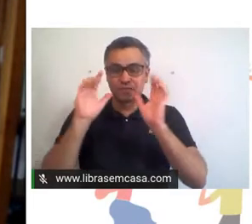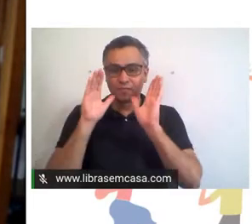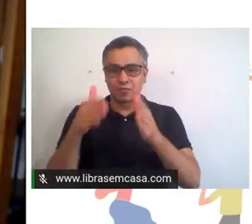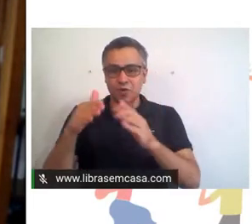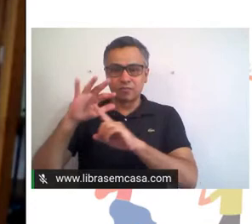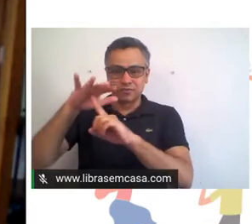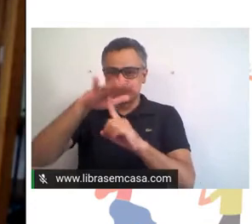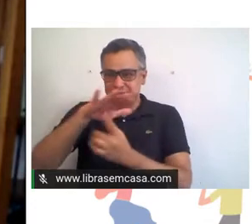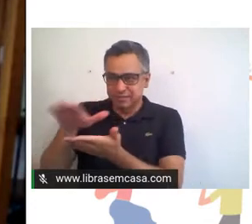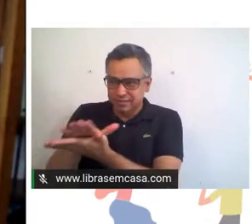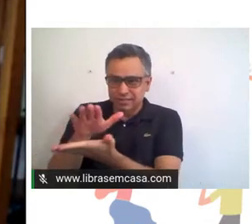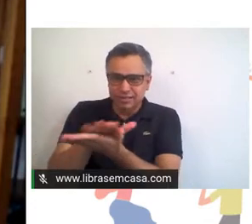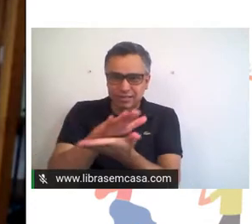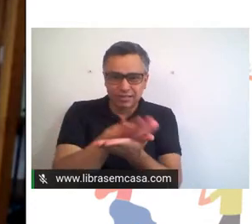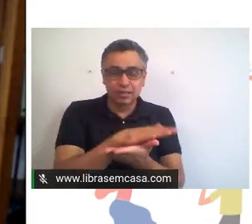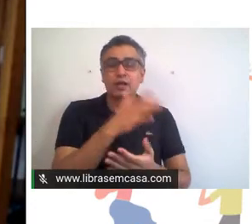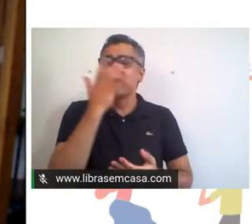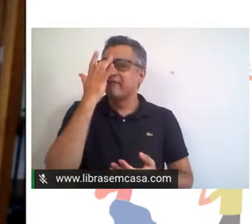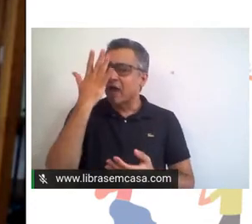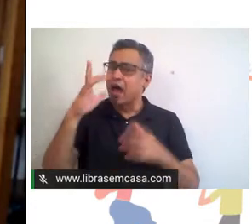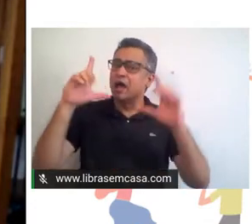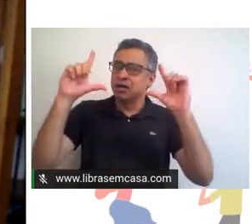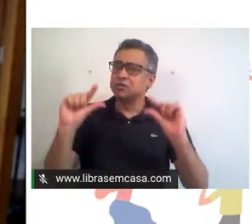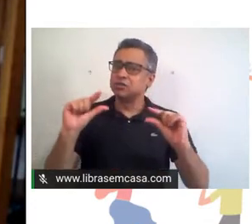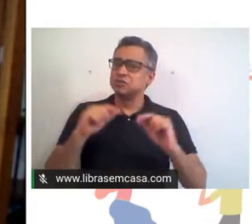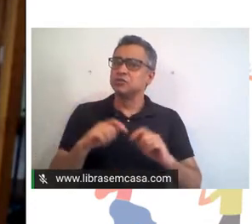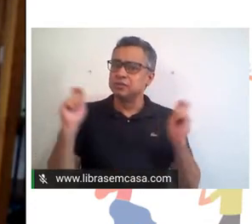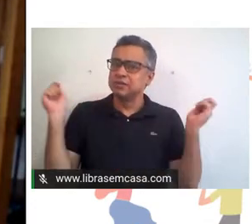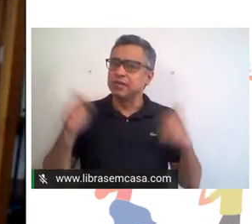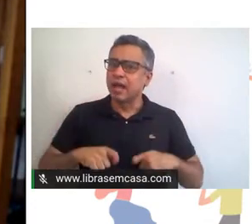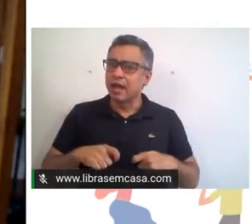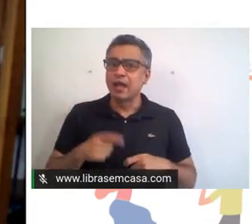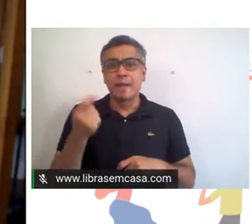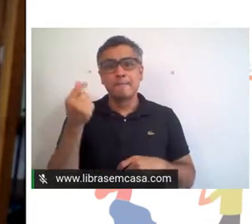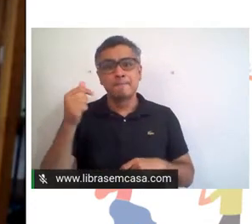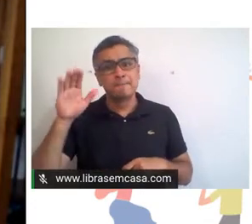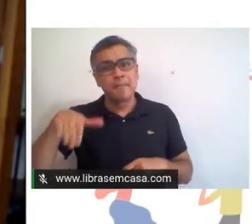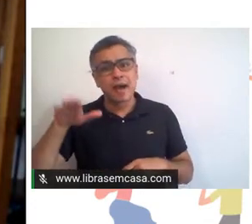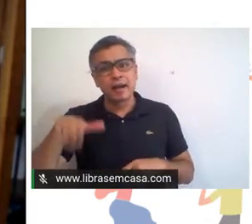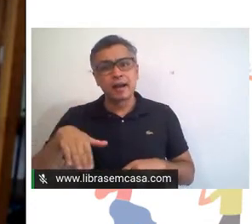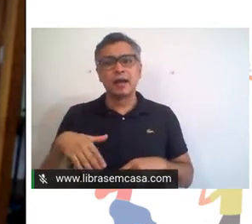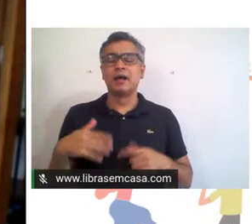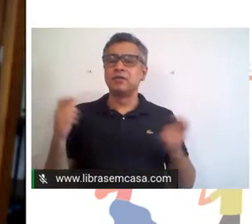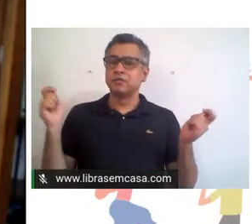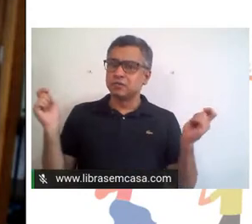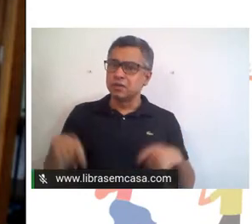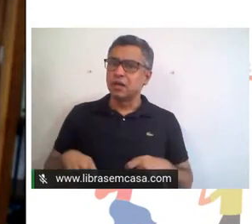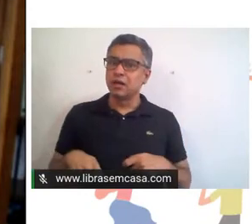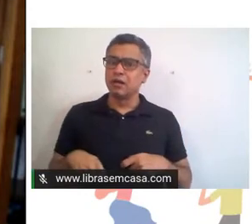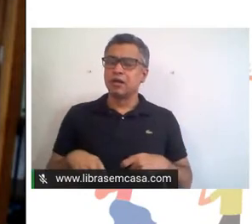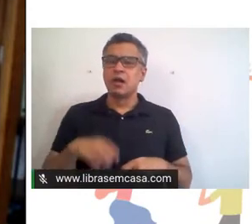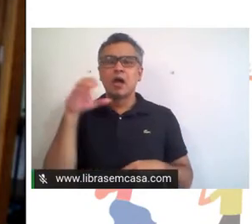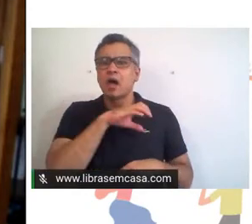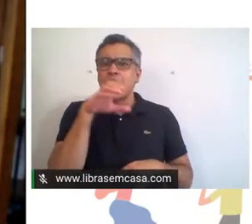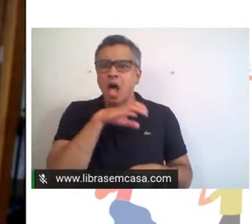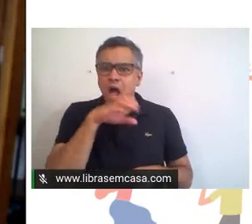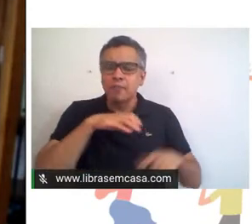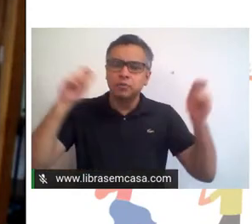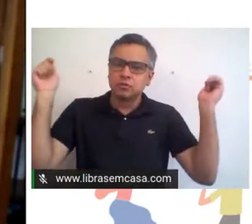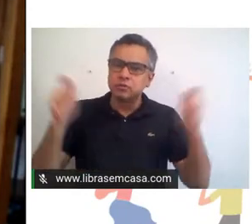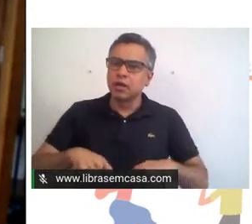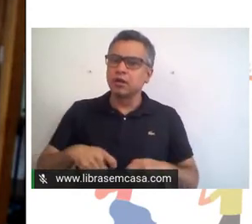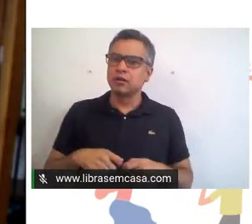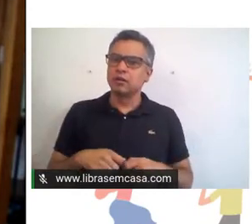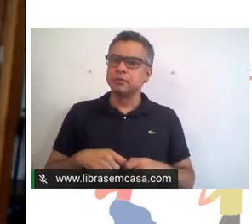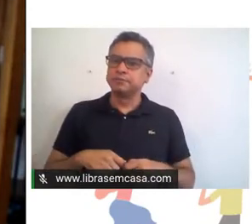muito fácil, segundo, é muito barato e terceiro, pode ser feito rapidamente. E o Brasil já